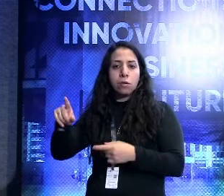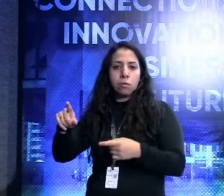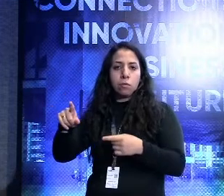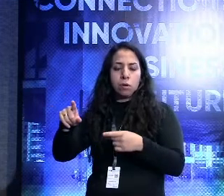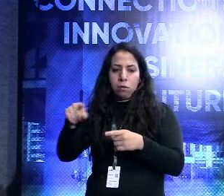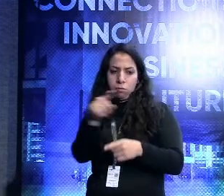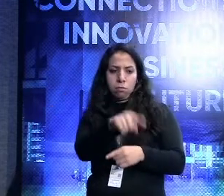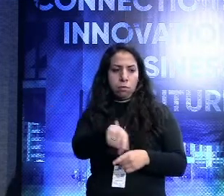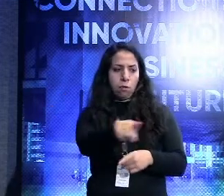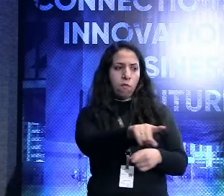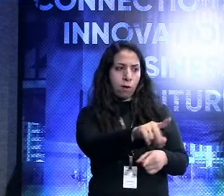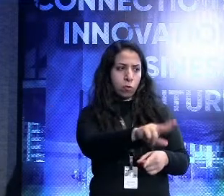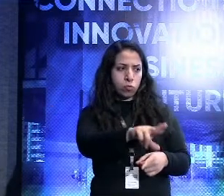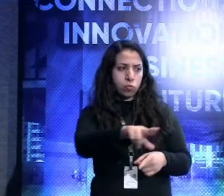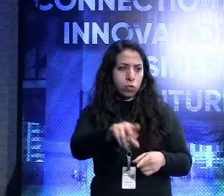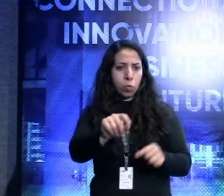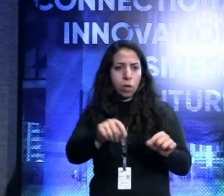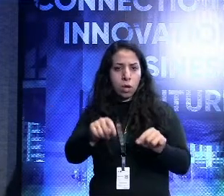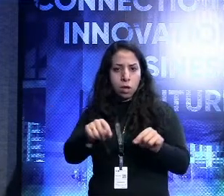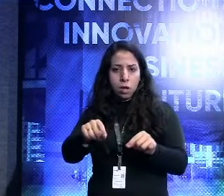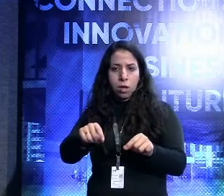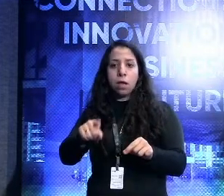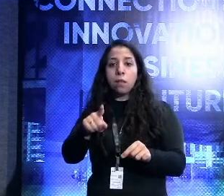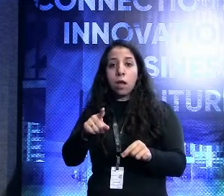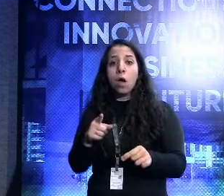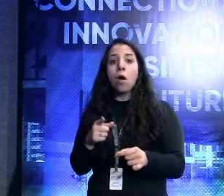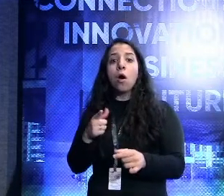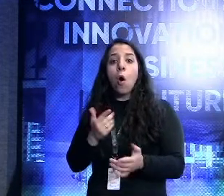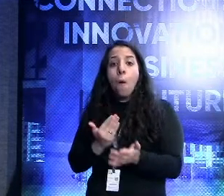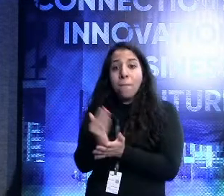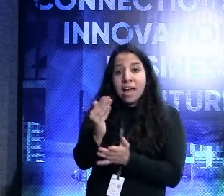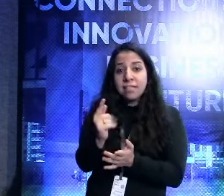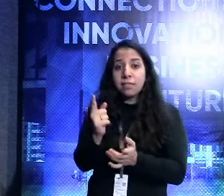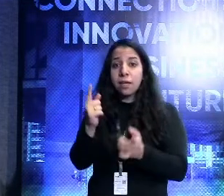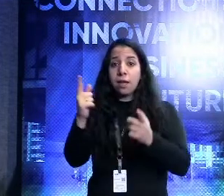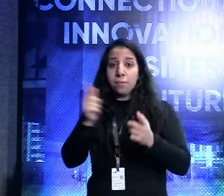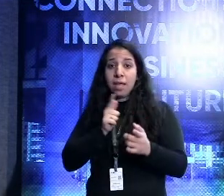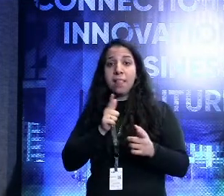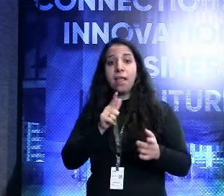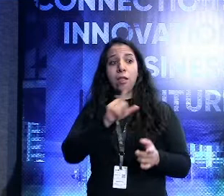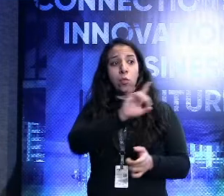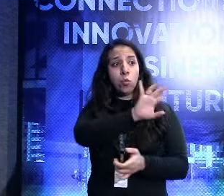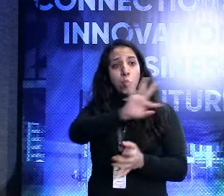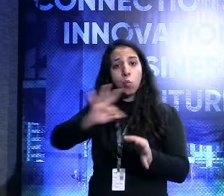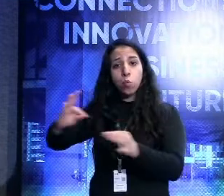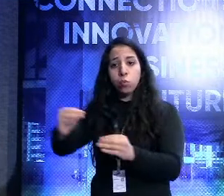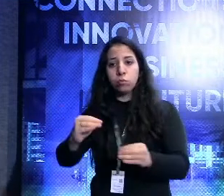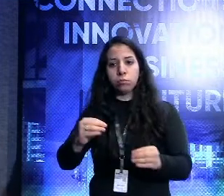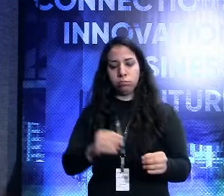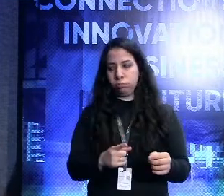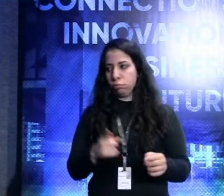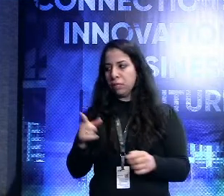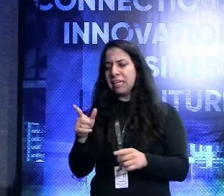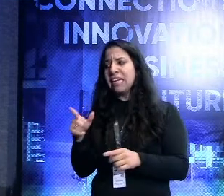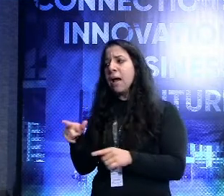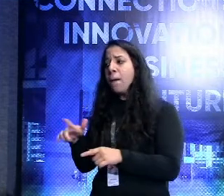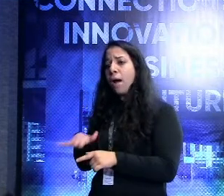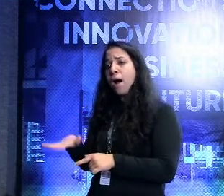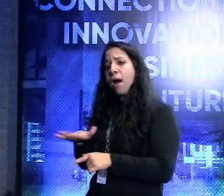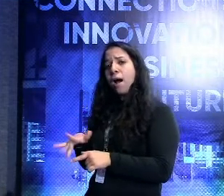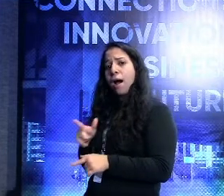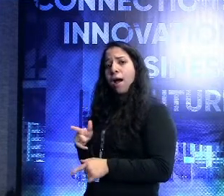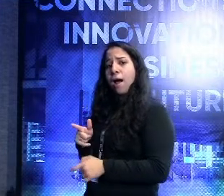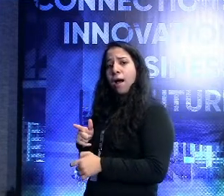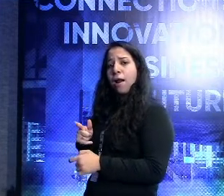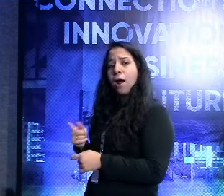começo, por exemplo, uma sprint, eu tenho que ter tudo isso aqui definido para fazer uma S-Gênesis. como que está o mercado? O meu nicho,